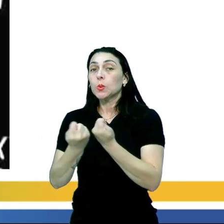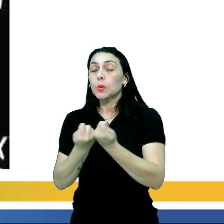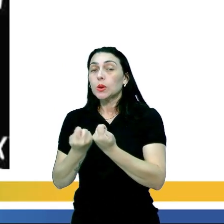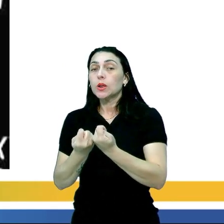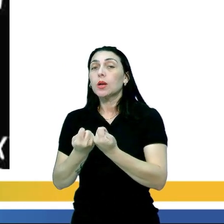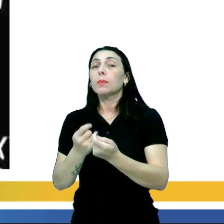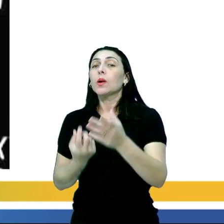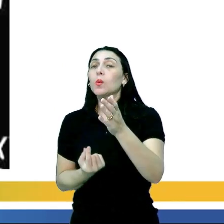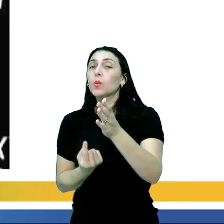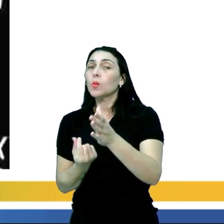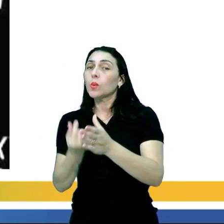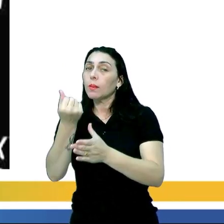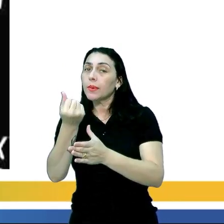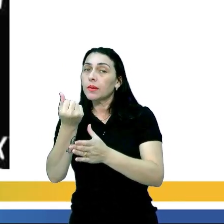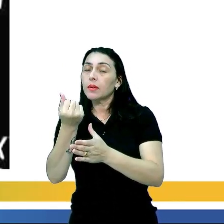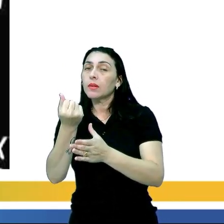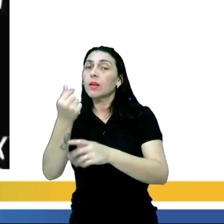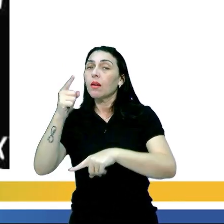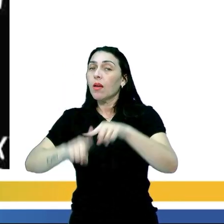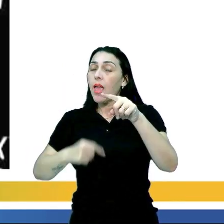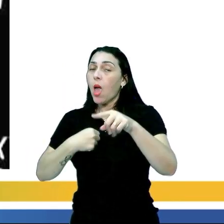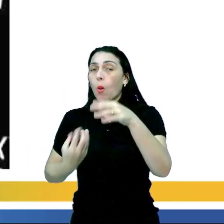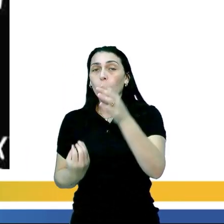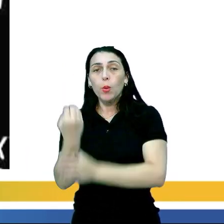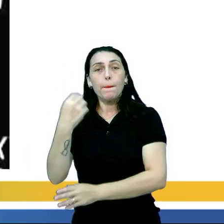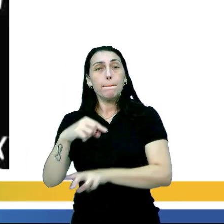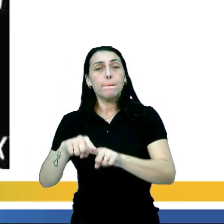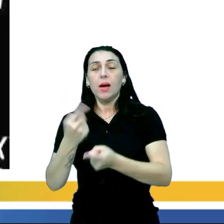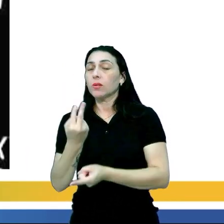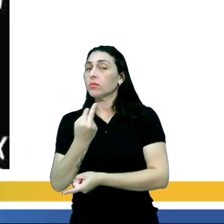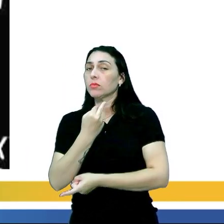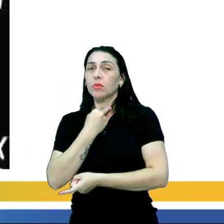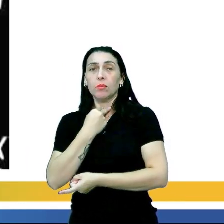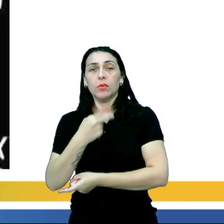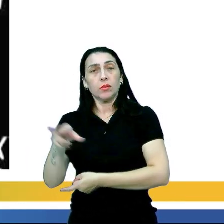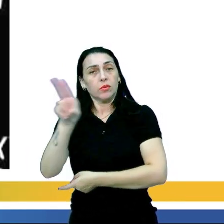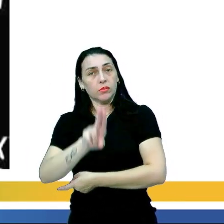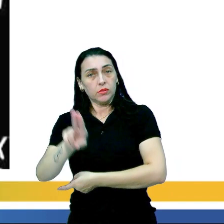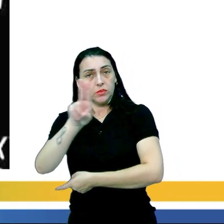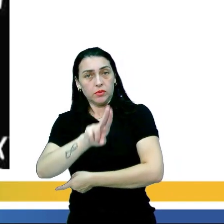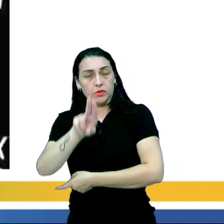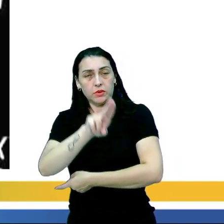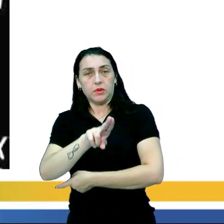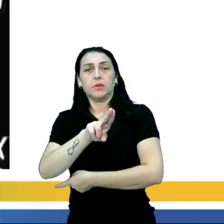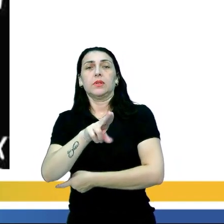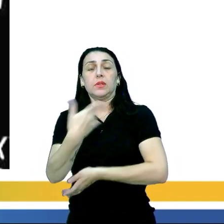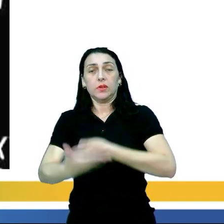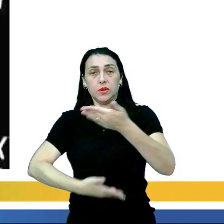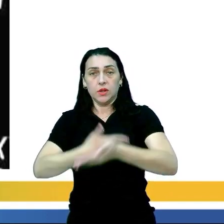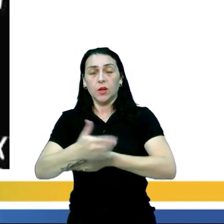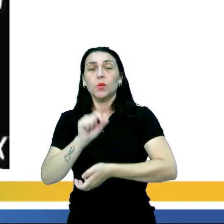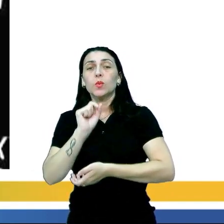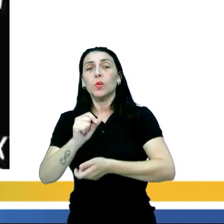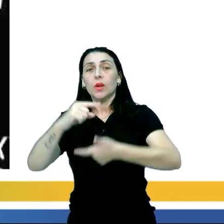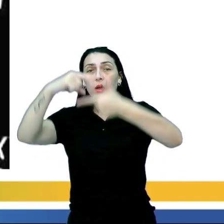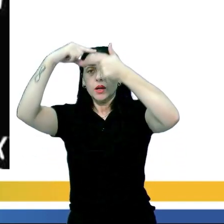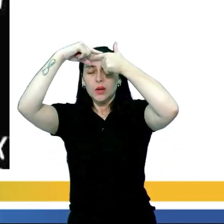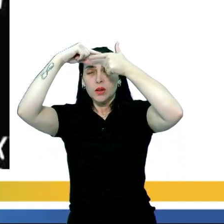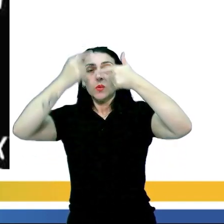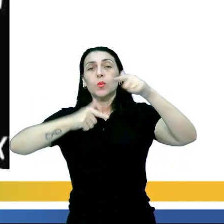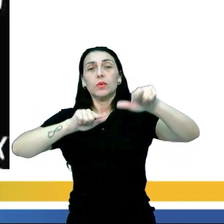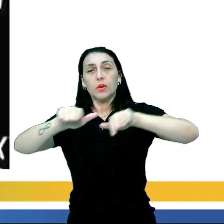é o capital. Então eu produzo, mas eu não posso consumir. Então isso ainda está diretamente relacionado com a alienação